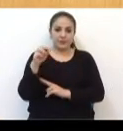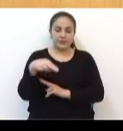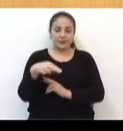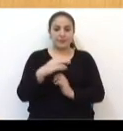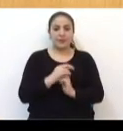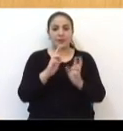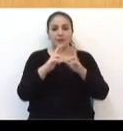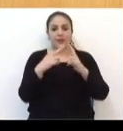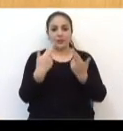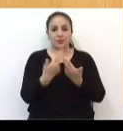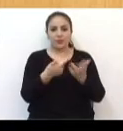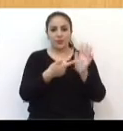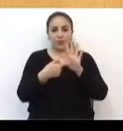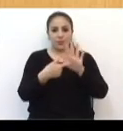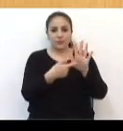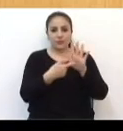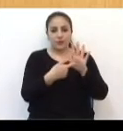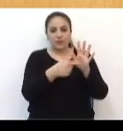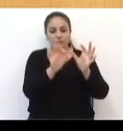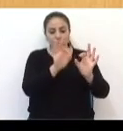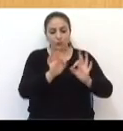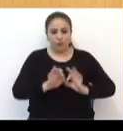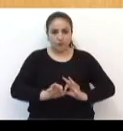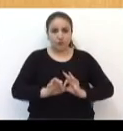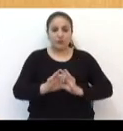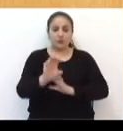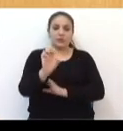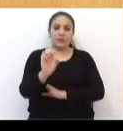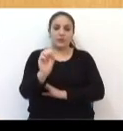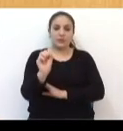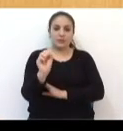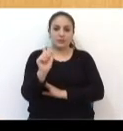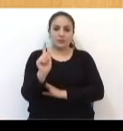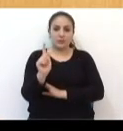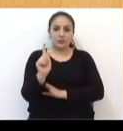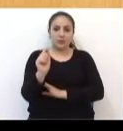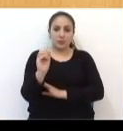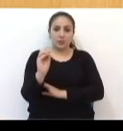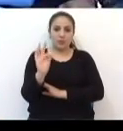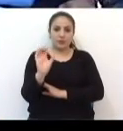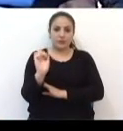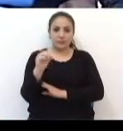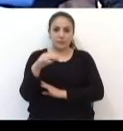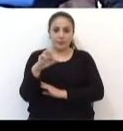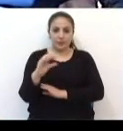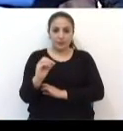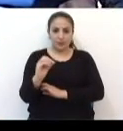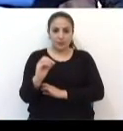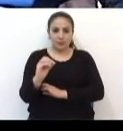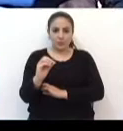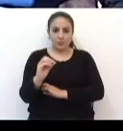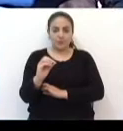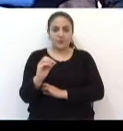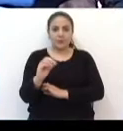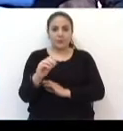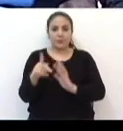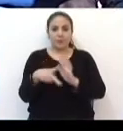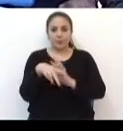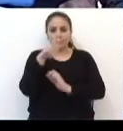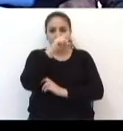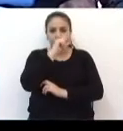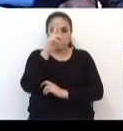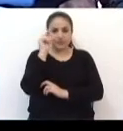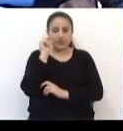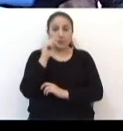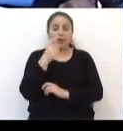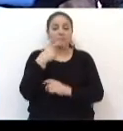foi apresentado o mapa sobre o projeto de esgotamento sanitário do município. O representante da companhia frisou que